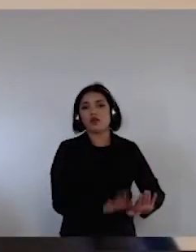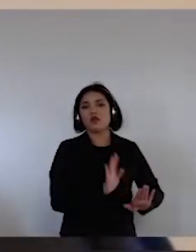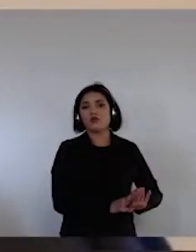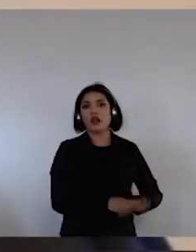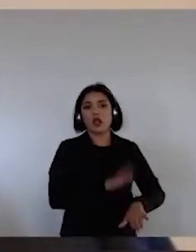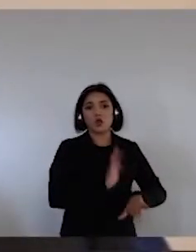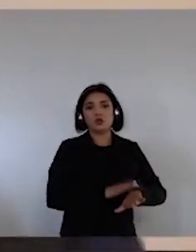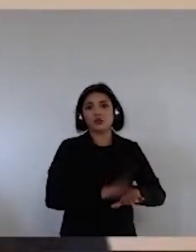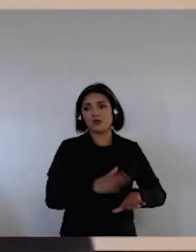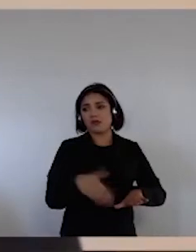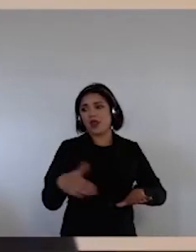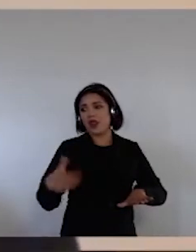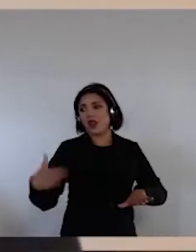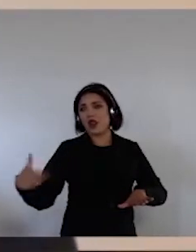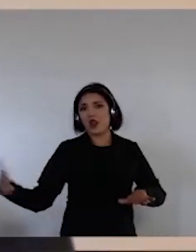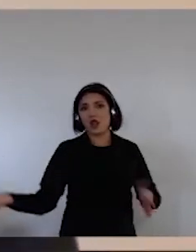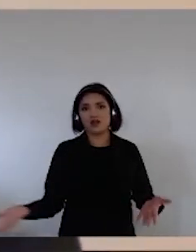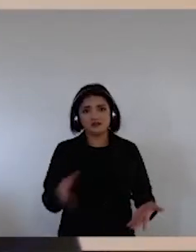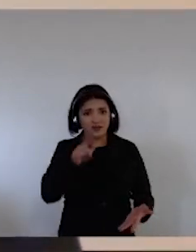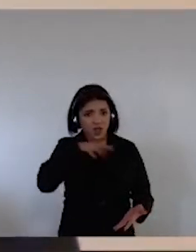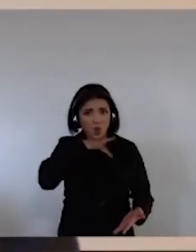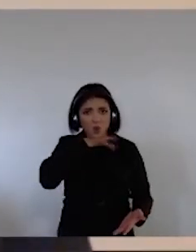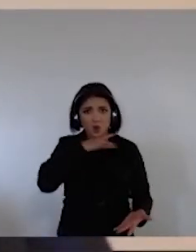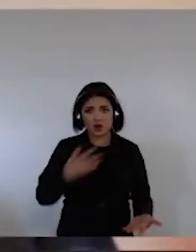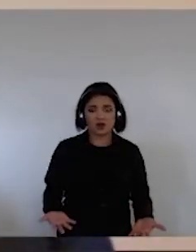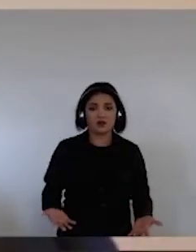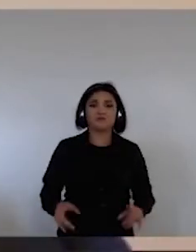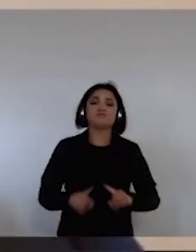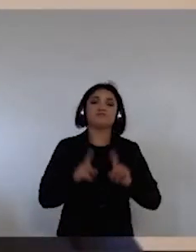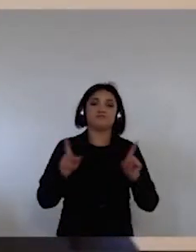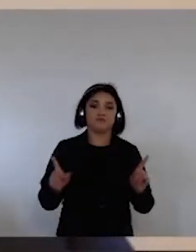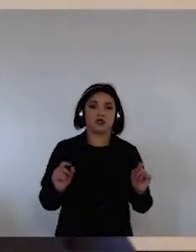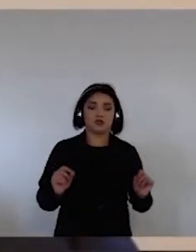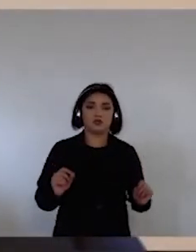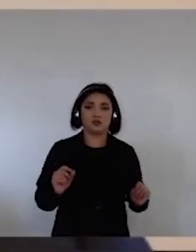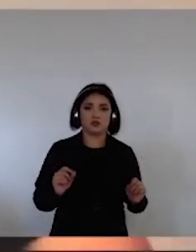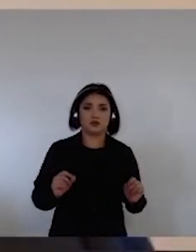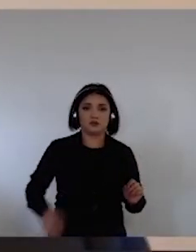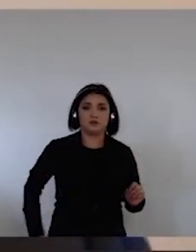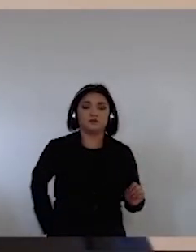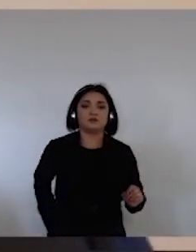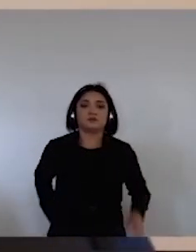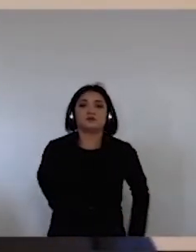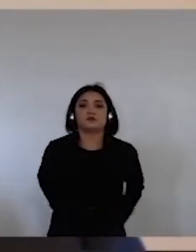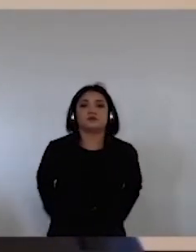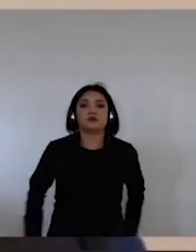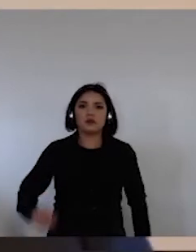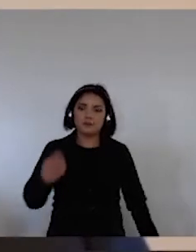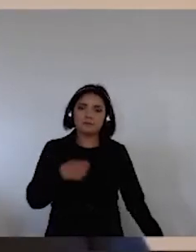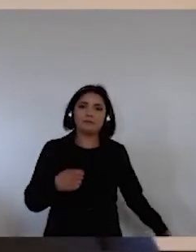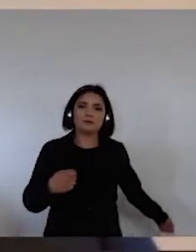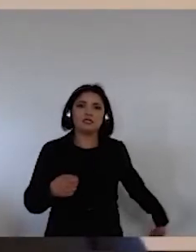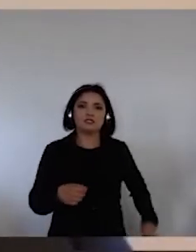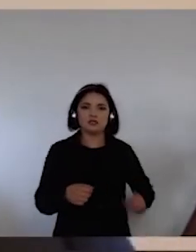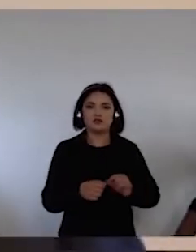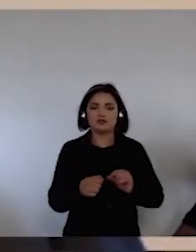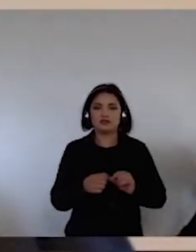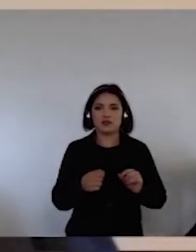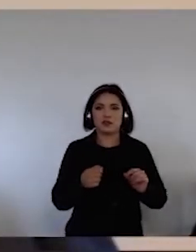que queremos que funcionem e as leis que não queremos que funcionem. Os costumes, e principalmente os maus costumes,